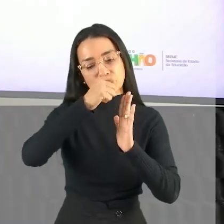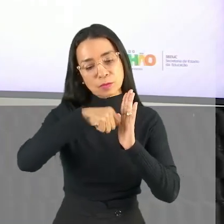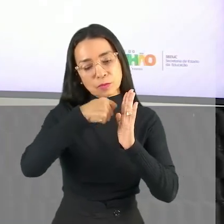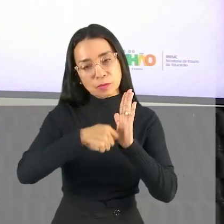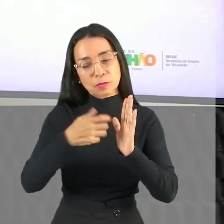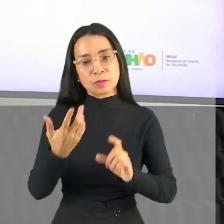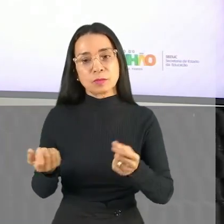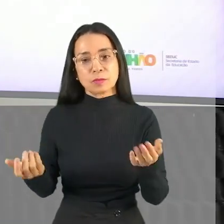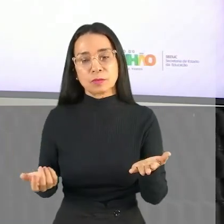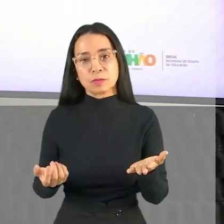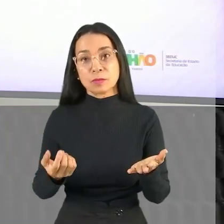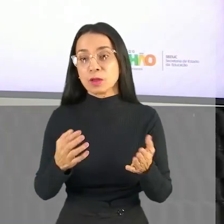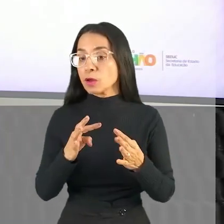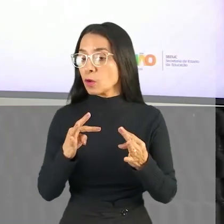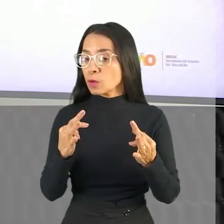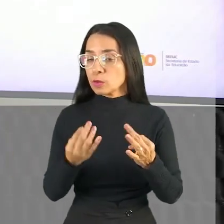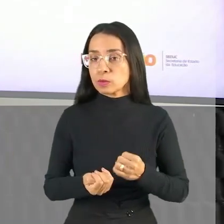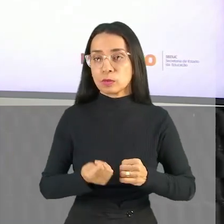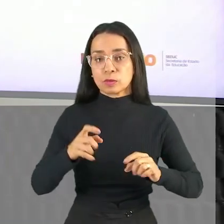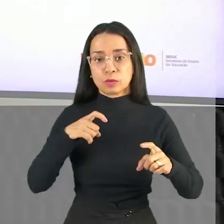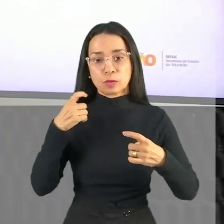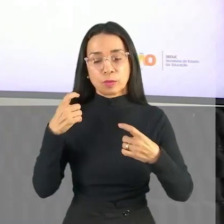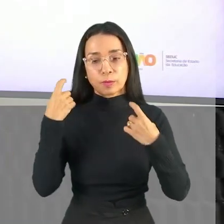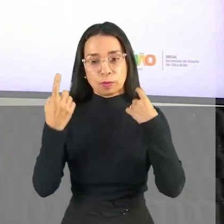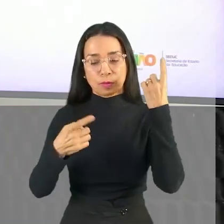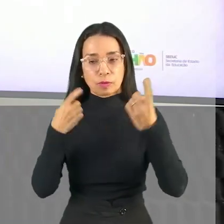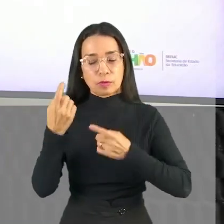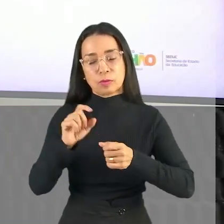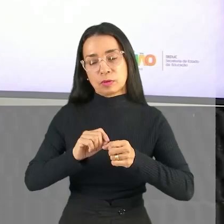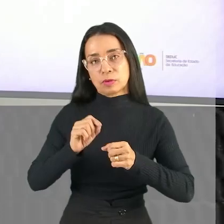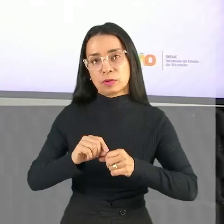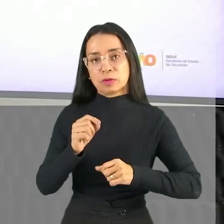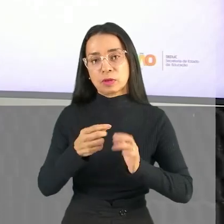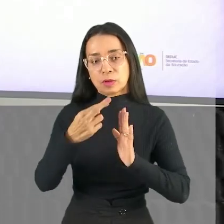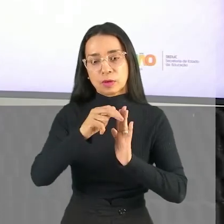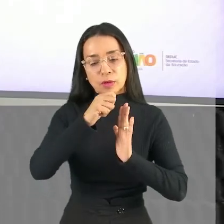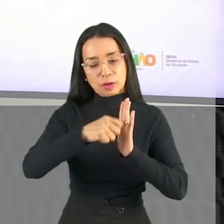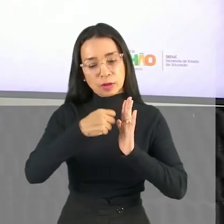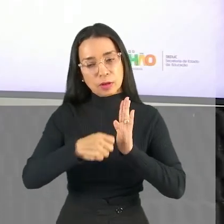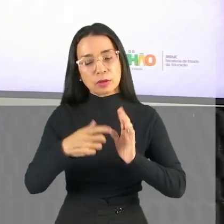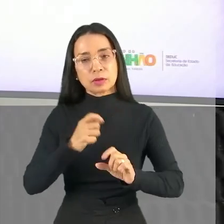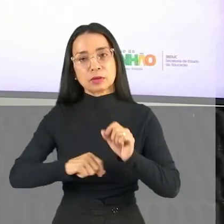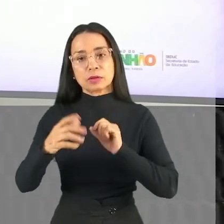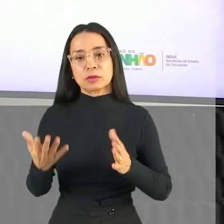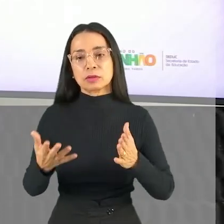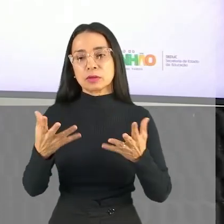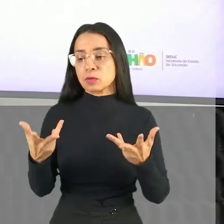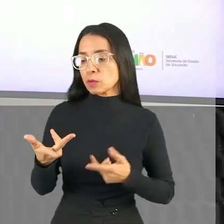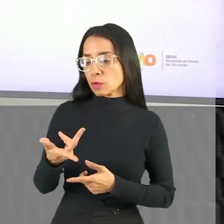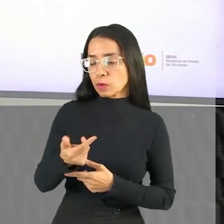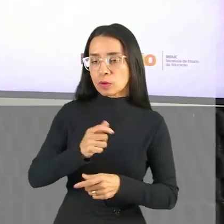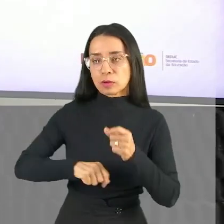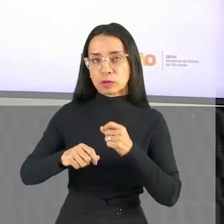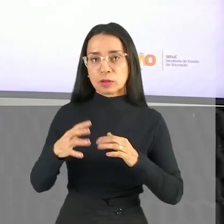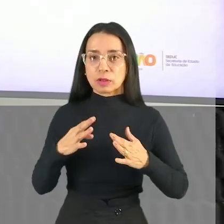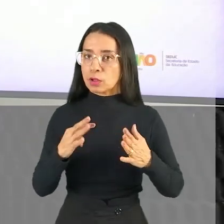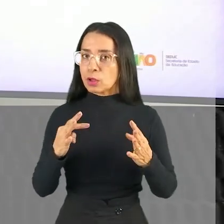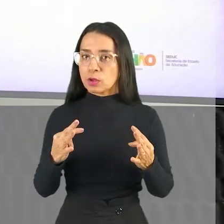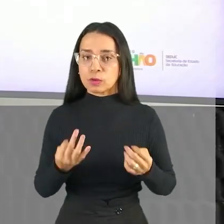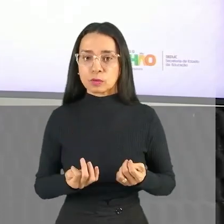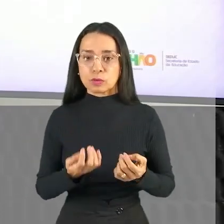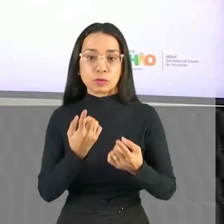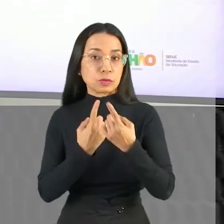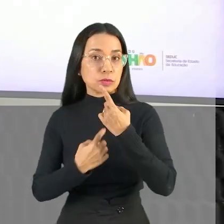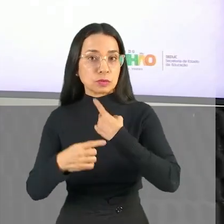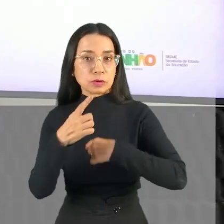se preocupa em fazer uma redação de qualidade e todo mundo deseja escrever essa redação assim que